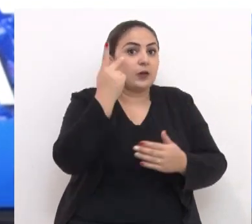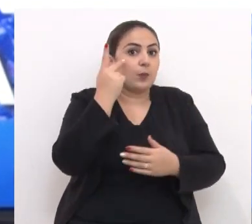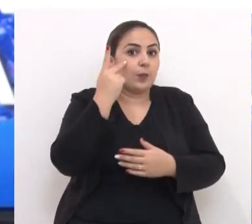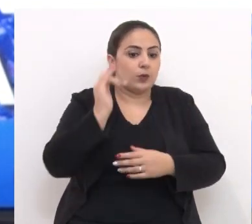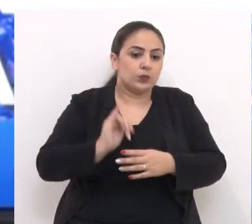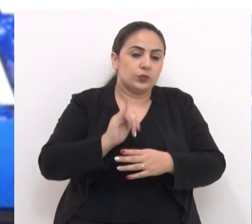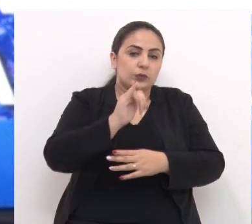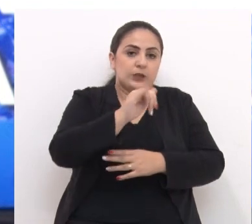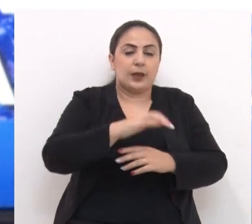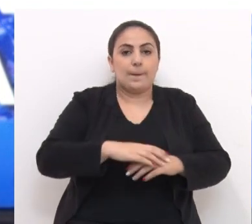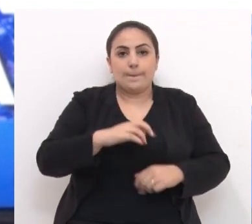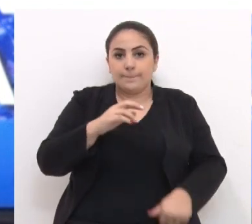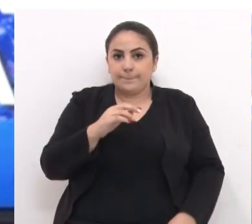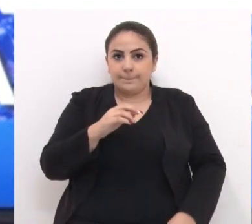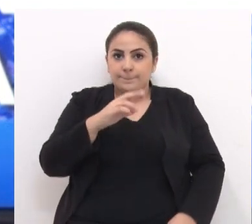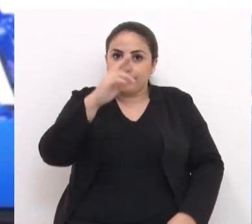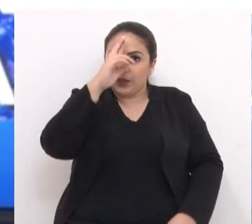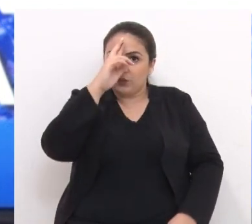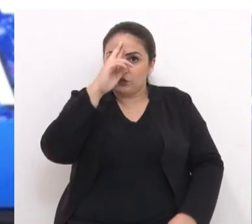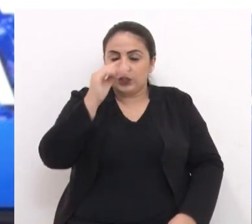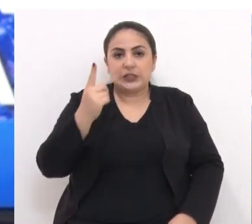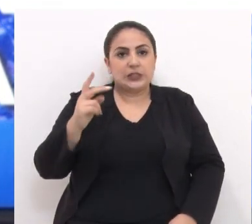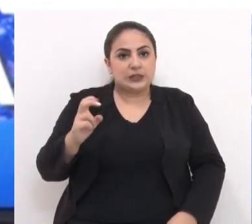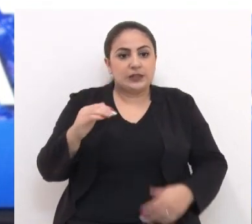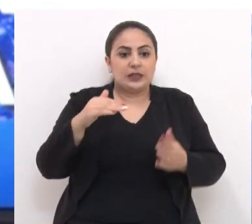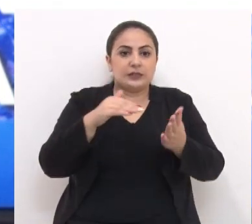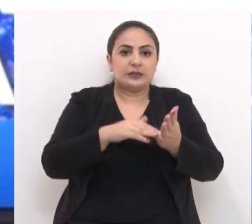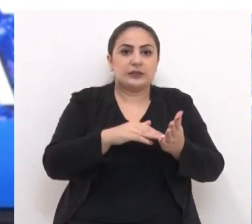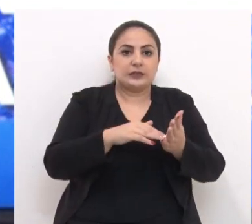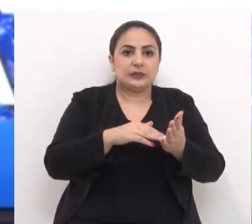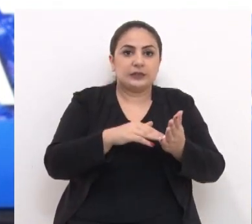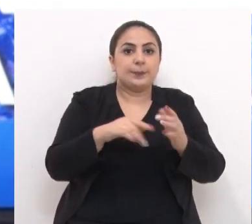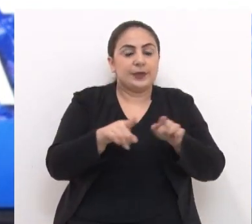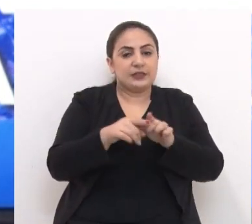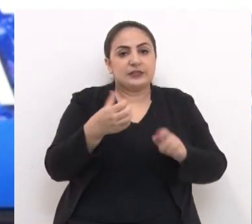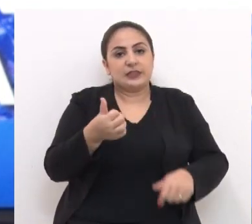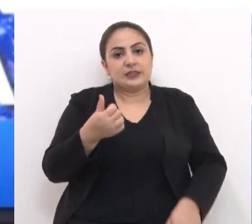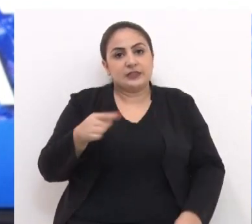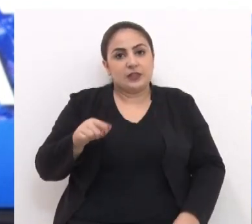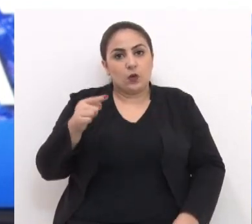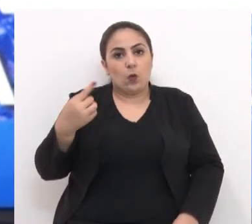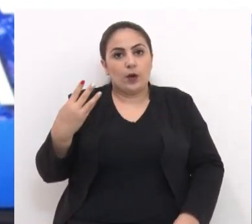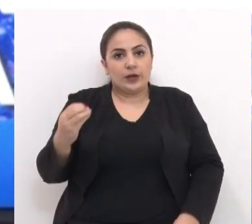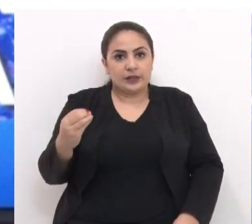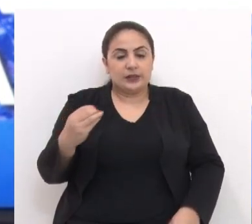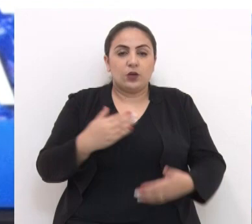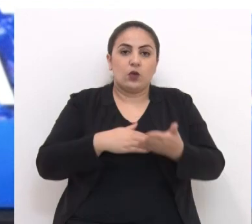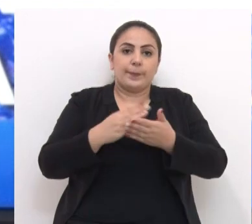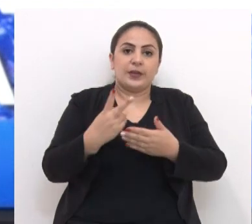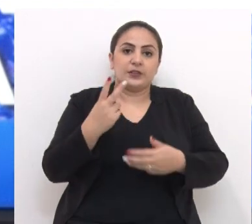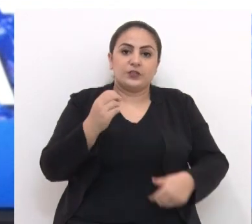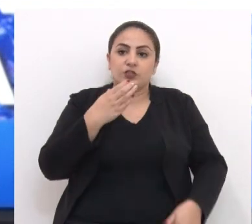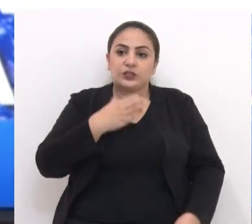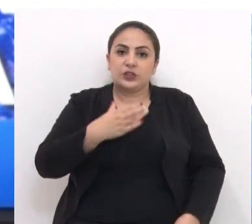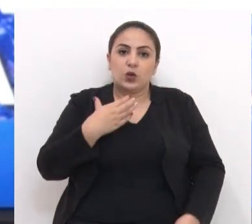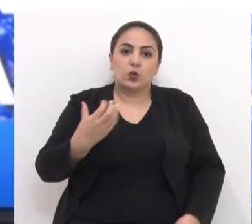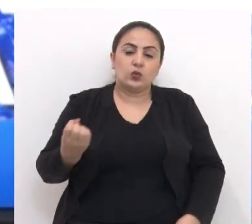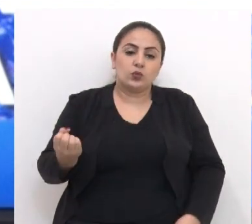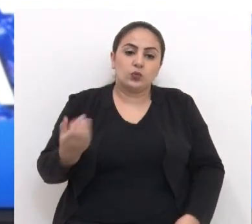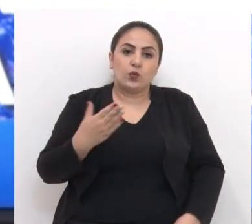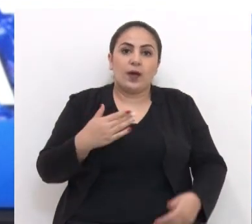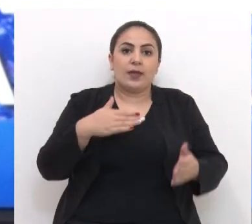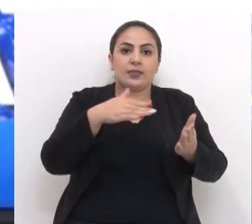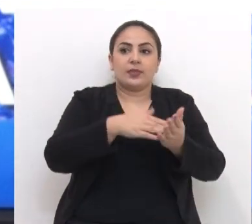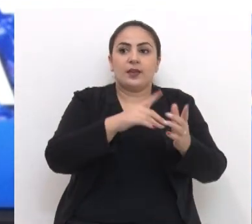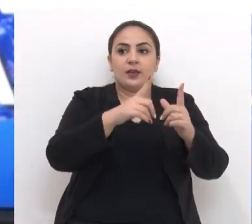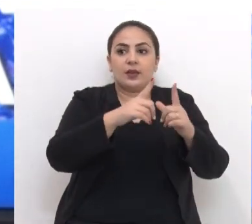ao 12h15 e às 6h40 da tarde. Já pela empresa Azul, começa a operar em 20 de dezembro um novo